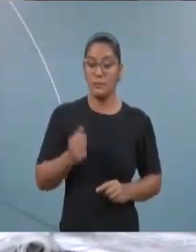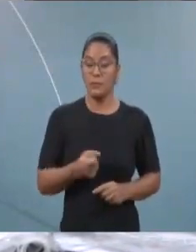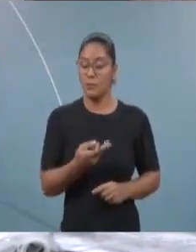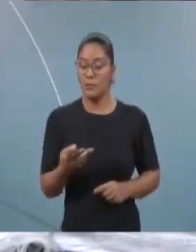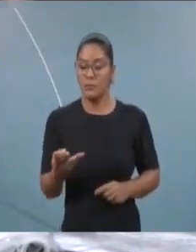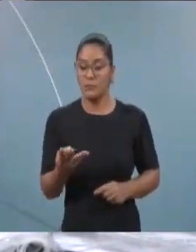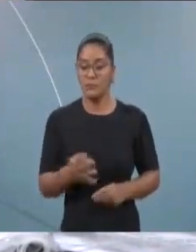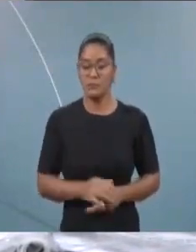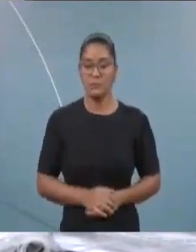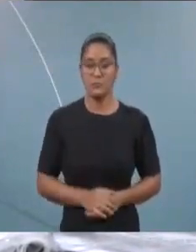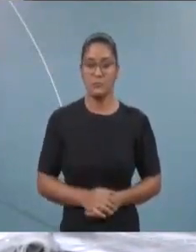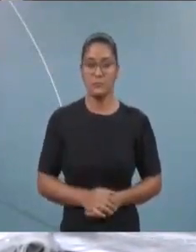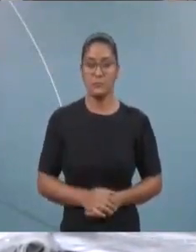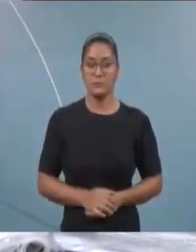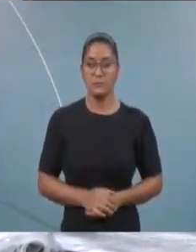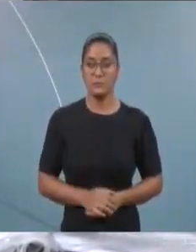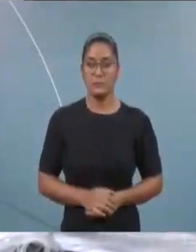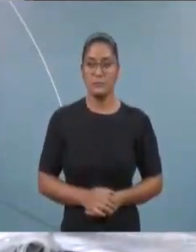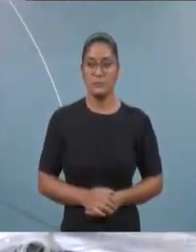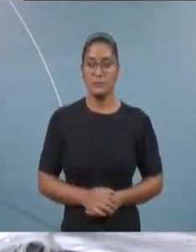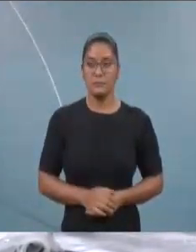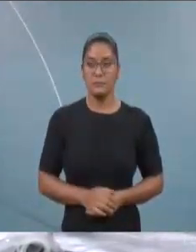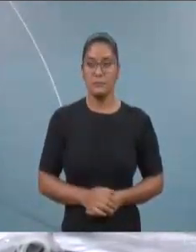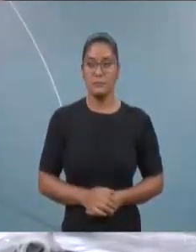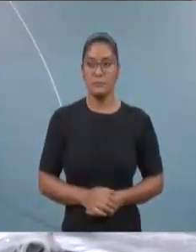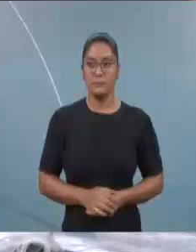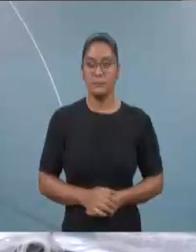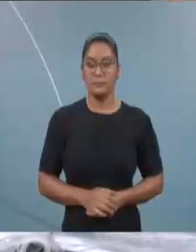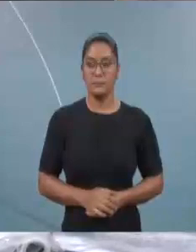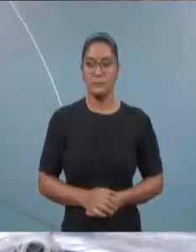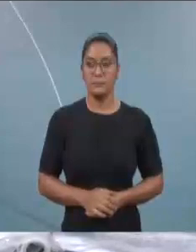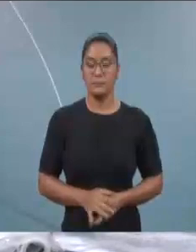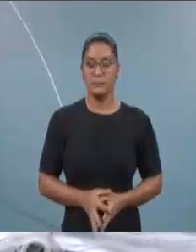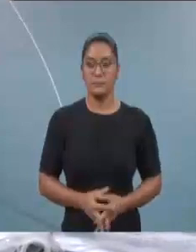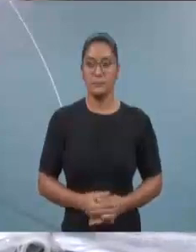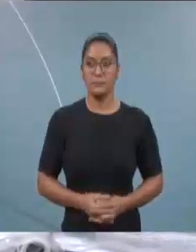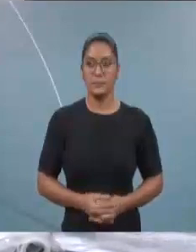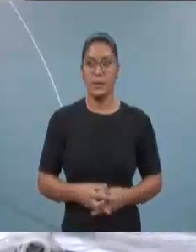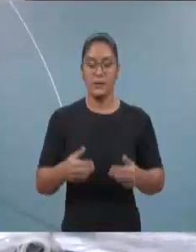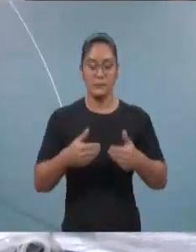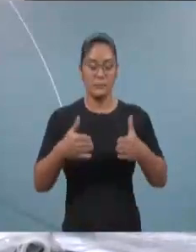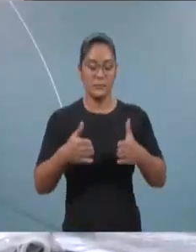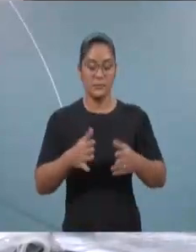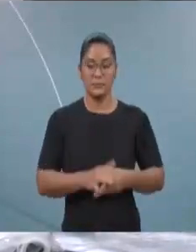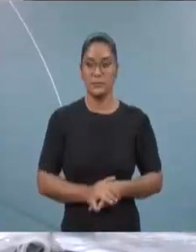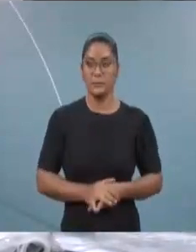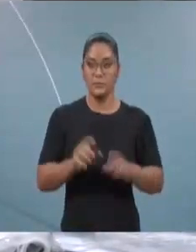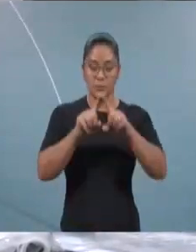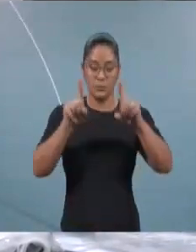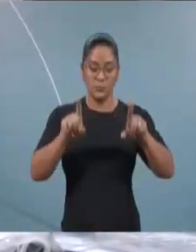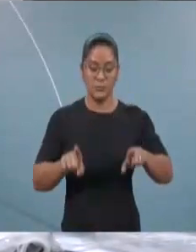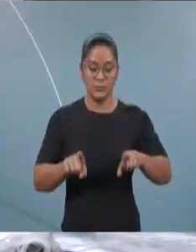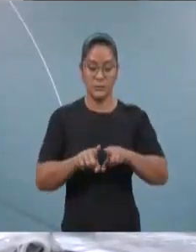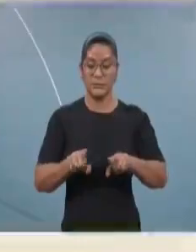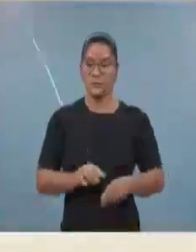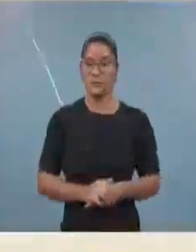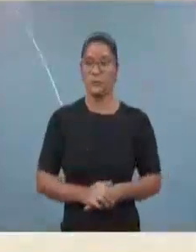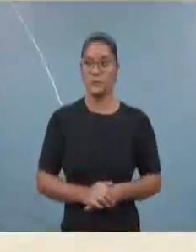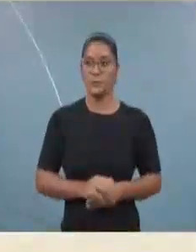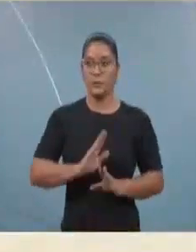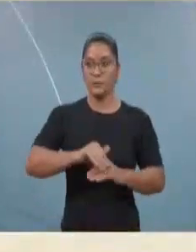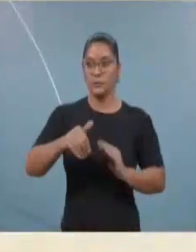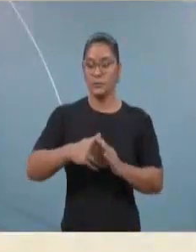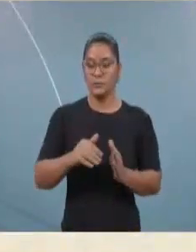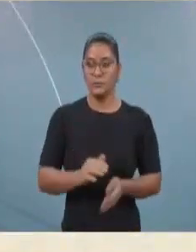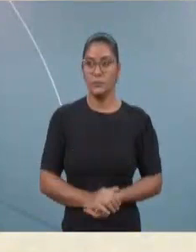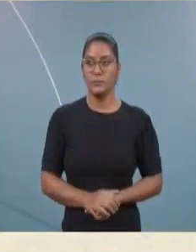corum po pedir po pedir verificação de então verificação de corum Vamos abrir o plenário Vamos abrir aí o o painel para que seja todo